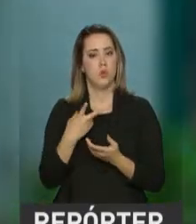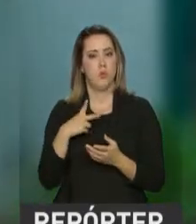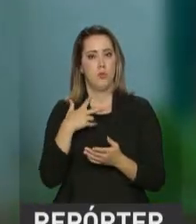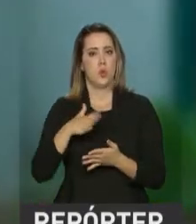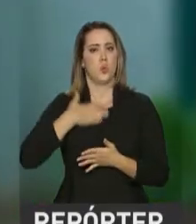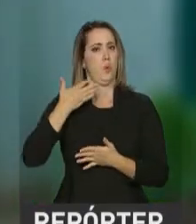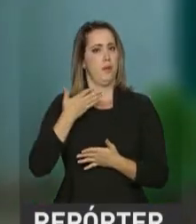te pega de surpresa